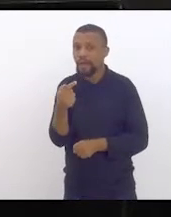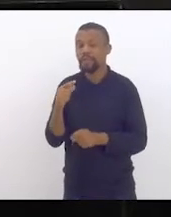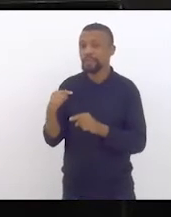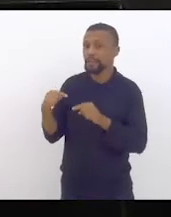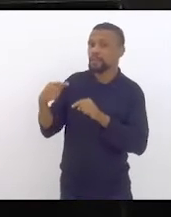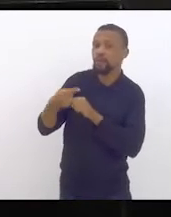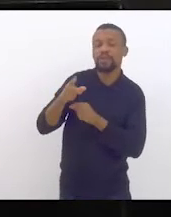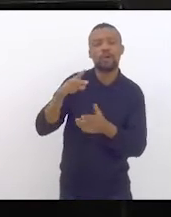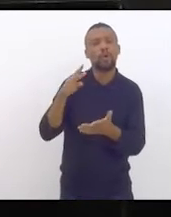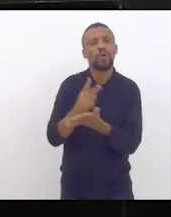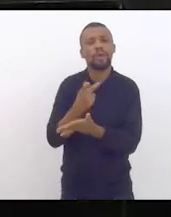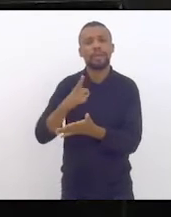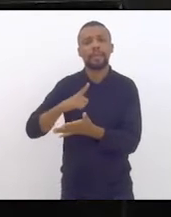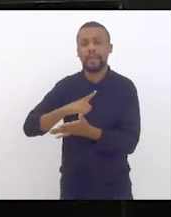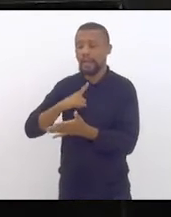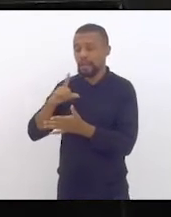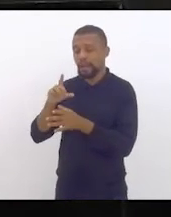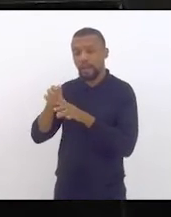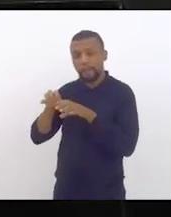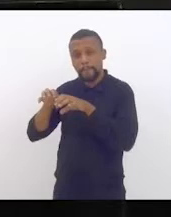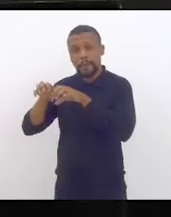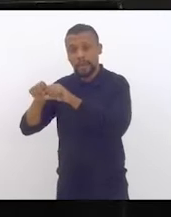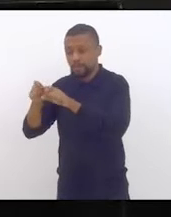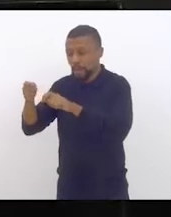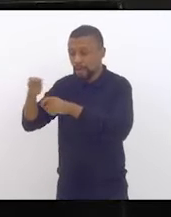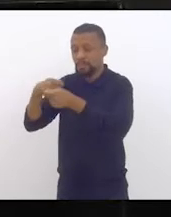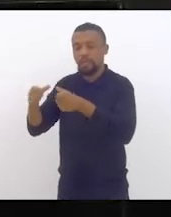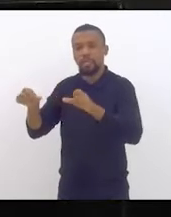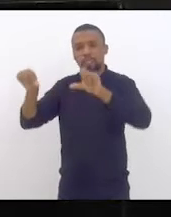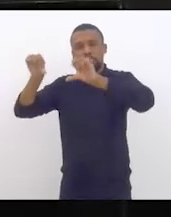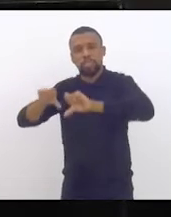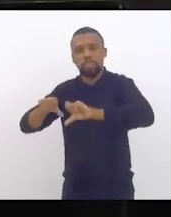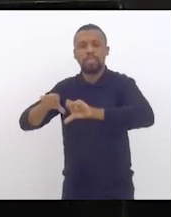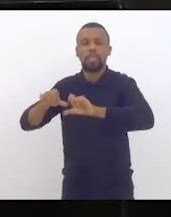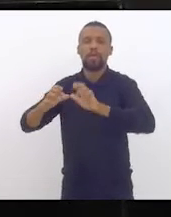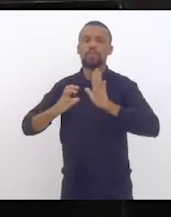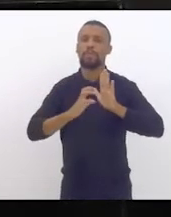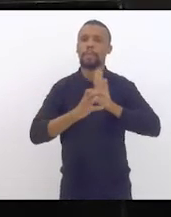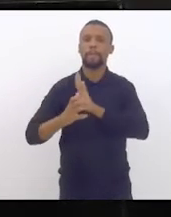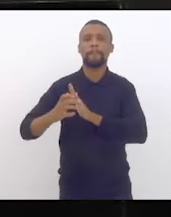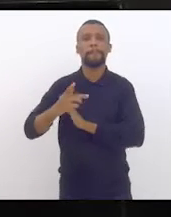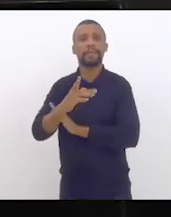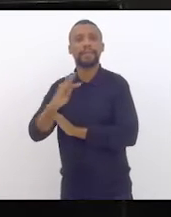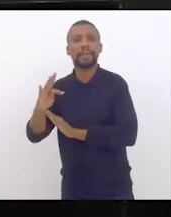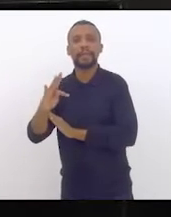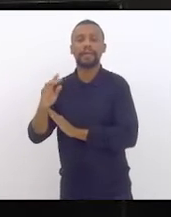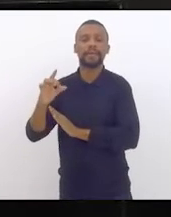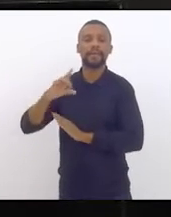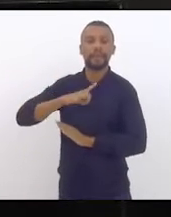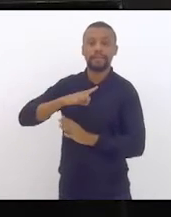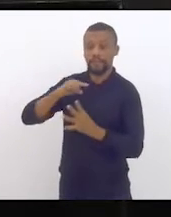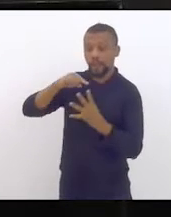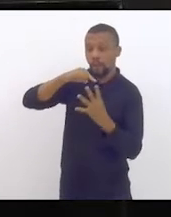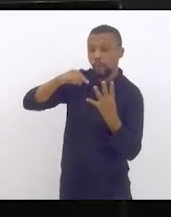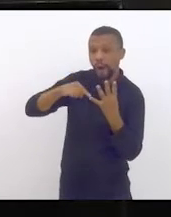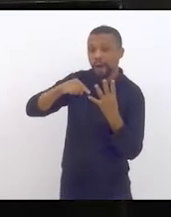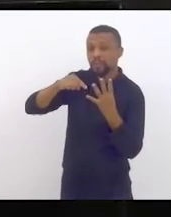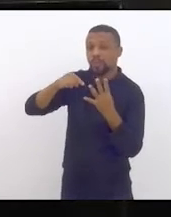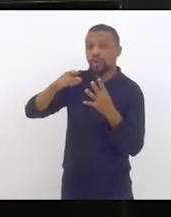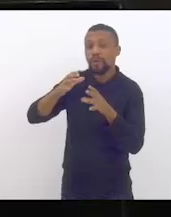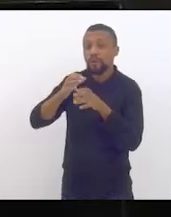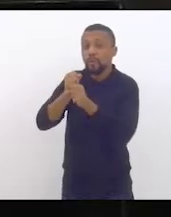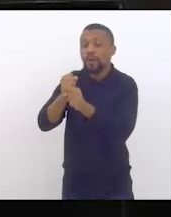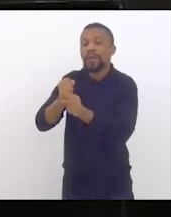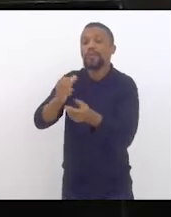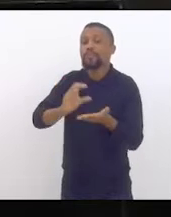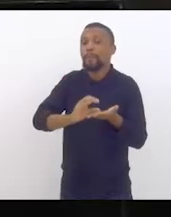uma administração desastrosa do PT que deixou quatro folhas de pagamento